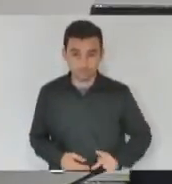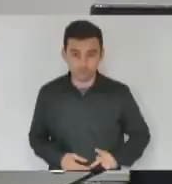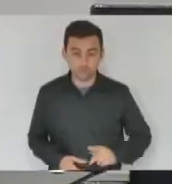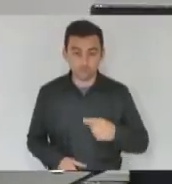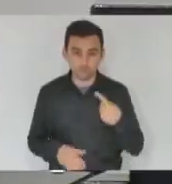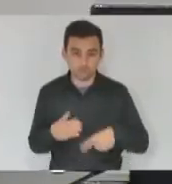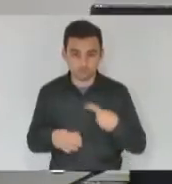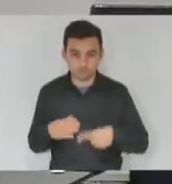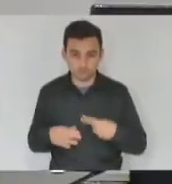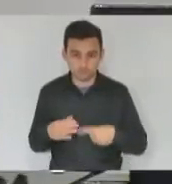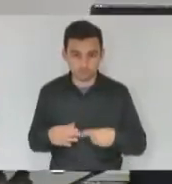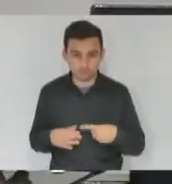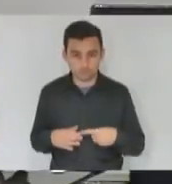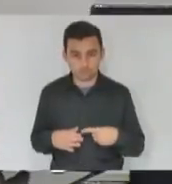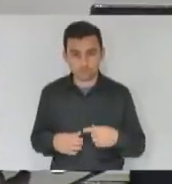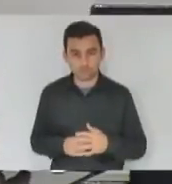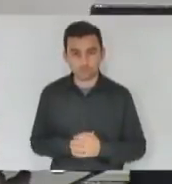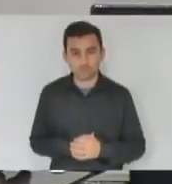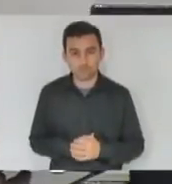do Gás,